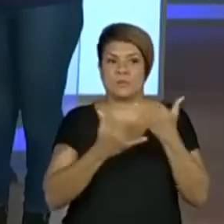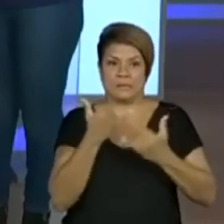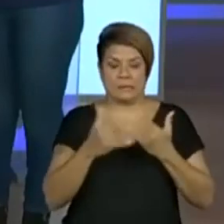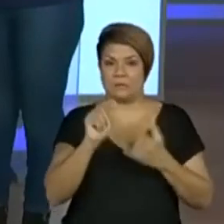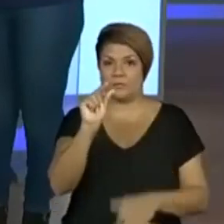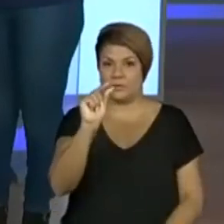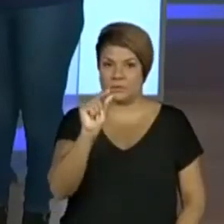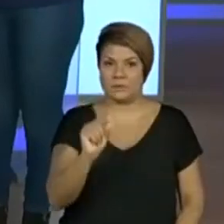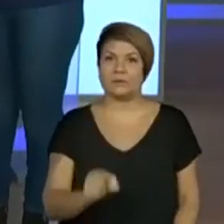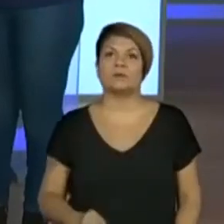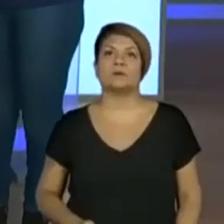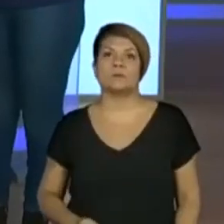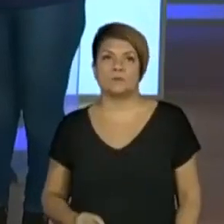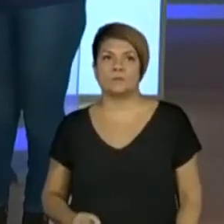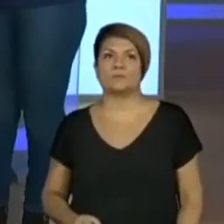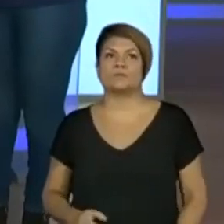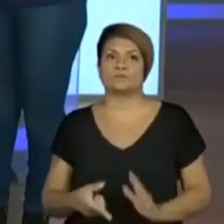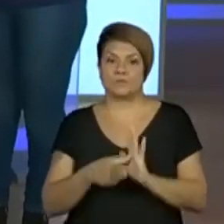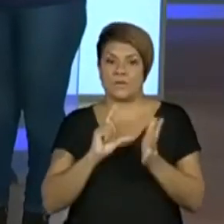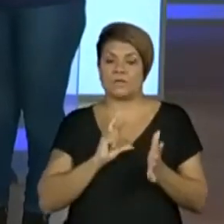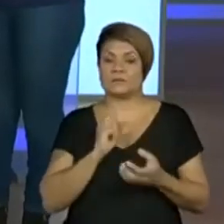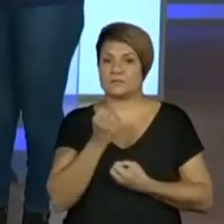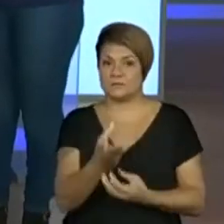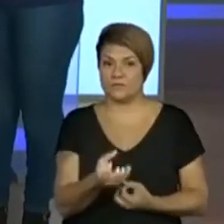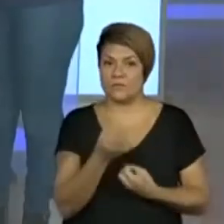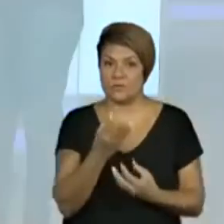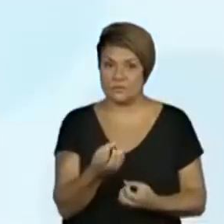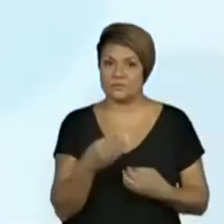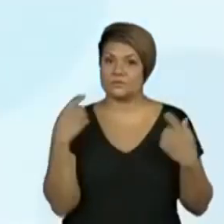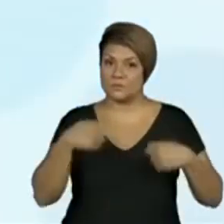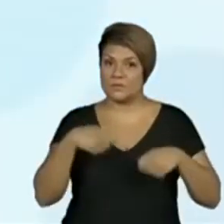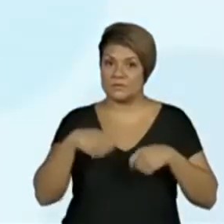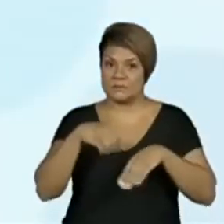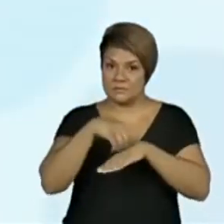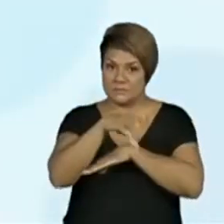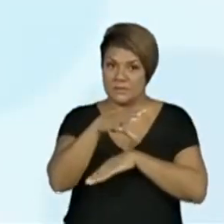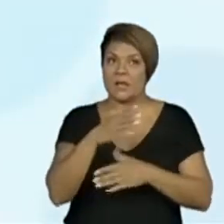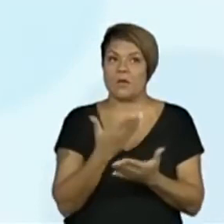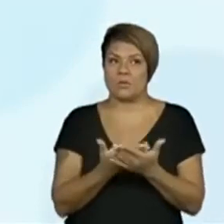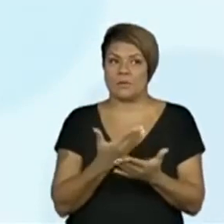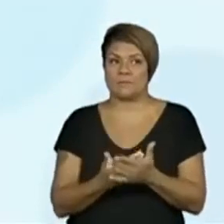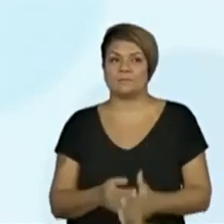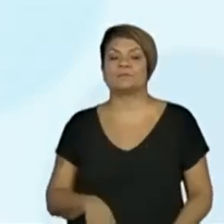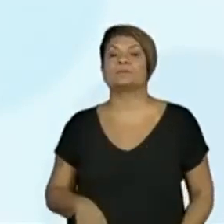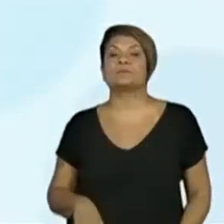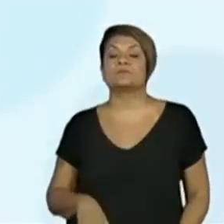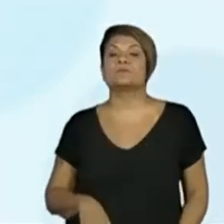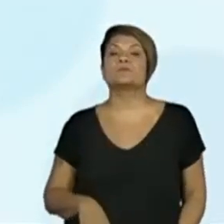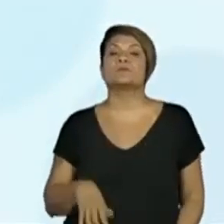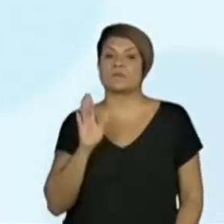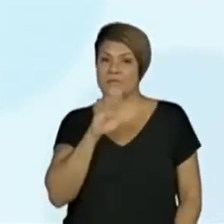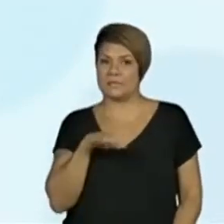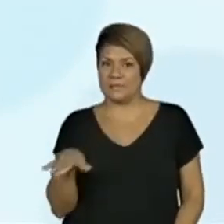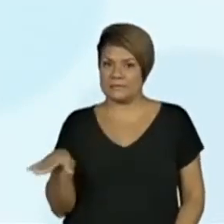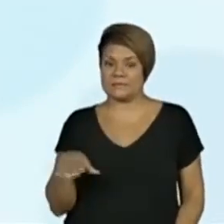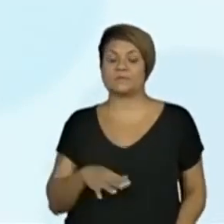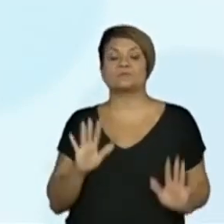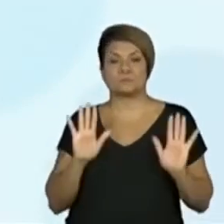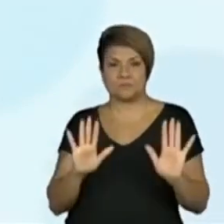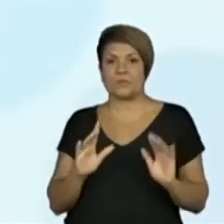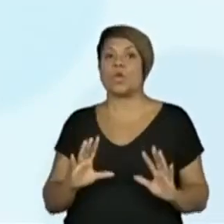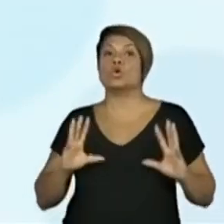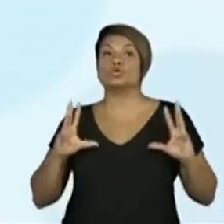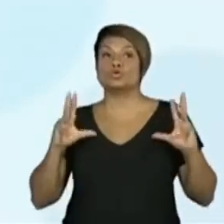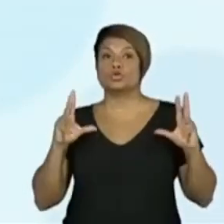um pouquinho antes dessas informações que a gente precisa passar nessa aula criançada todos os objetos